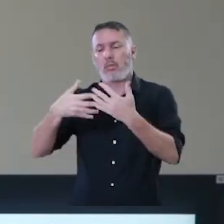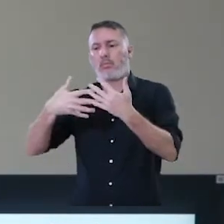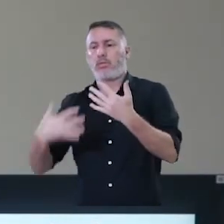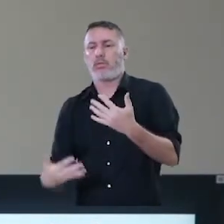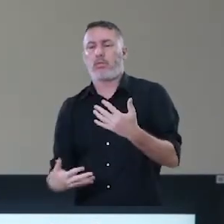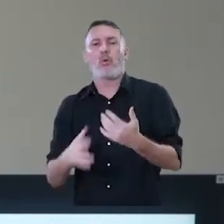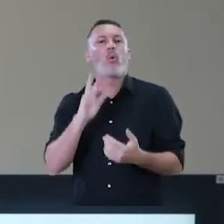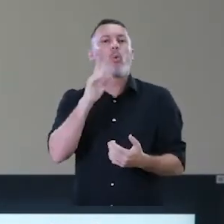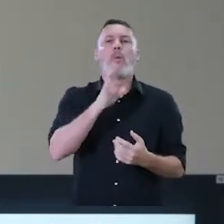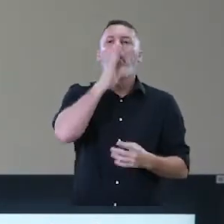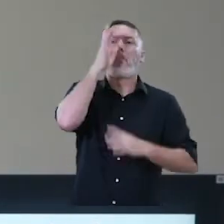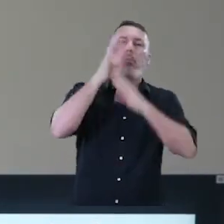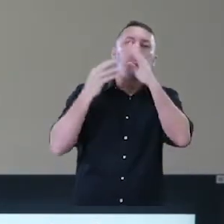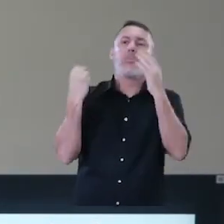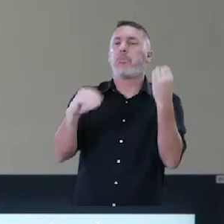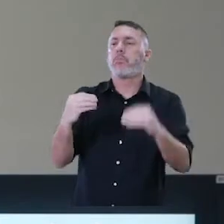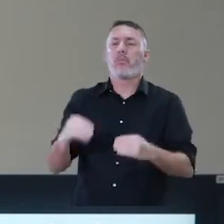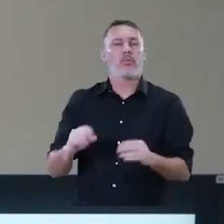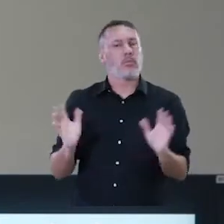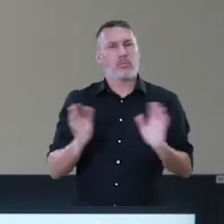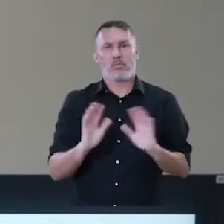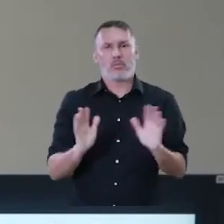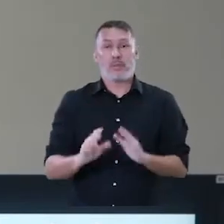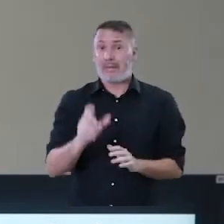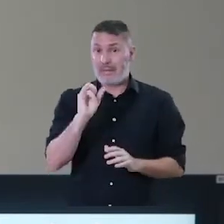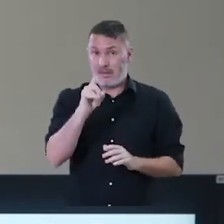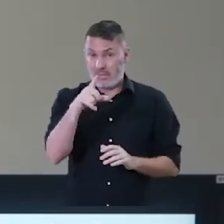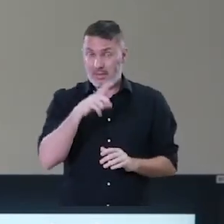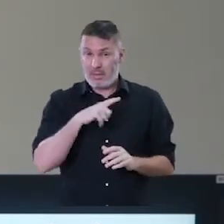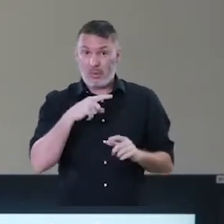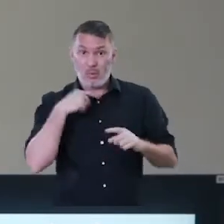literalmente jogou ali. Não modificou nada. Mas